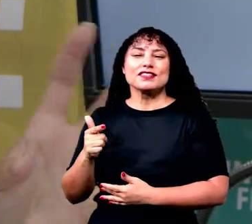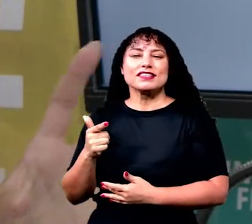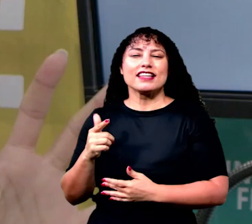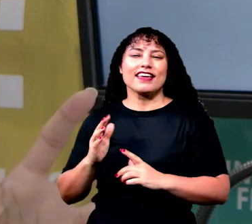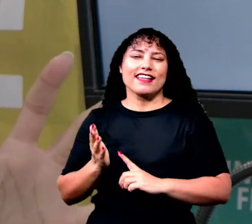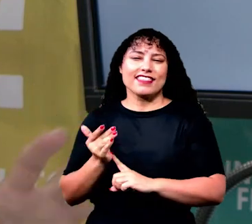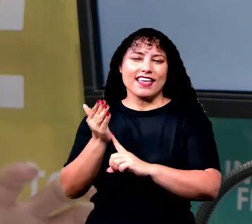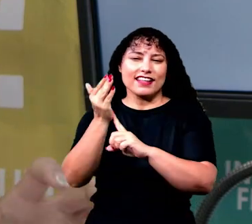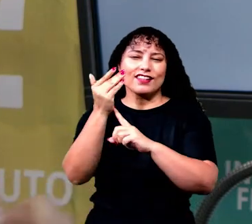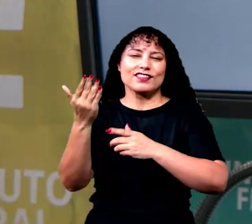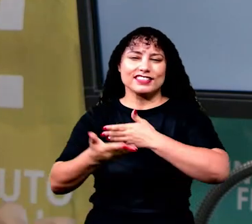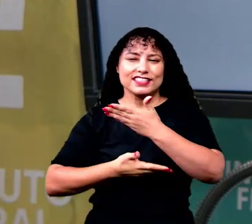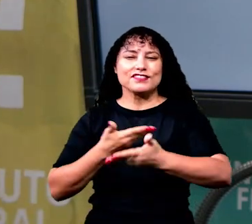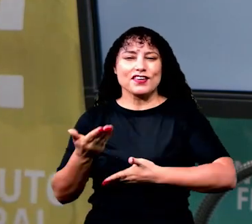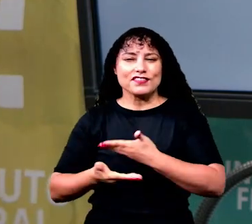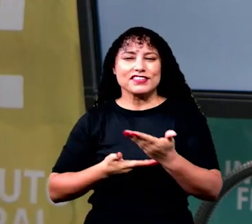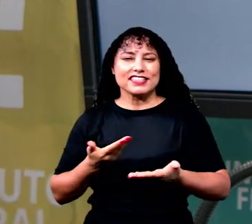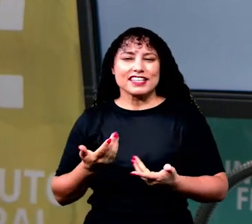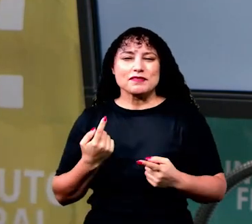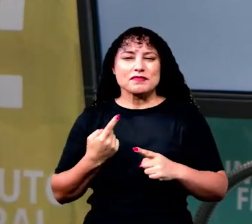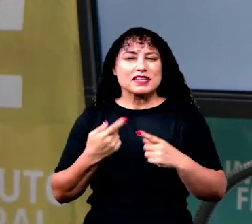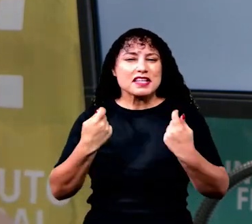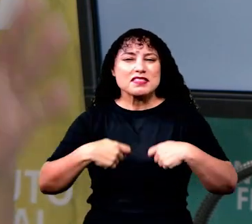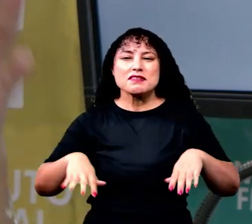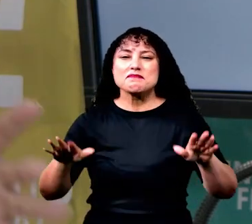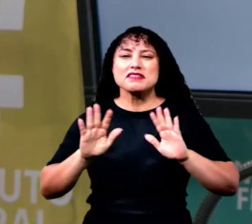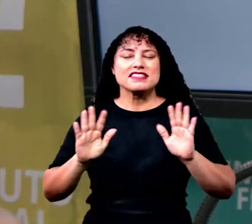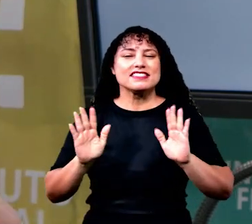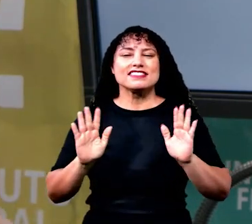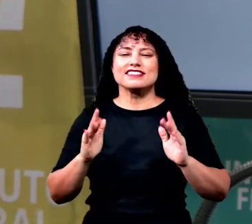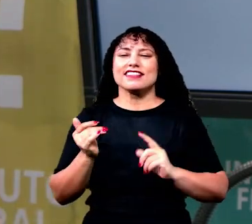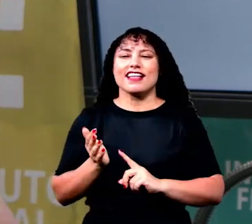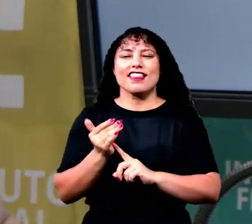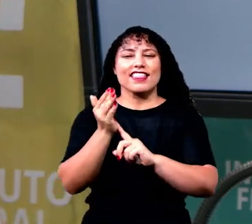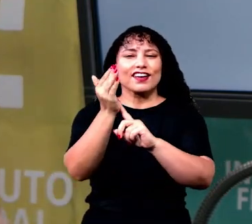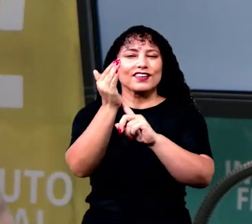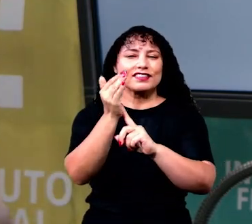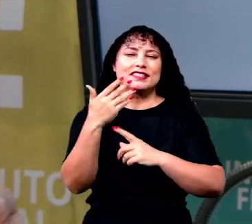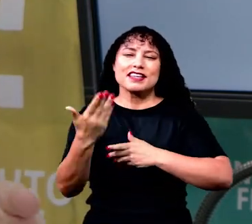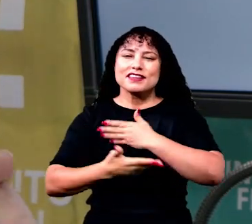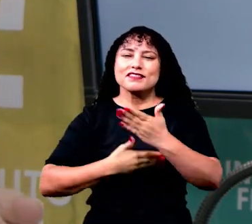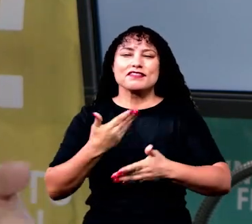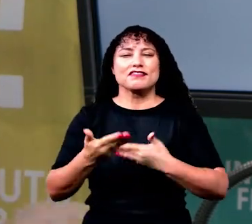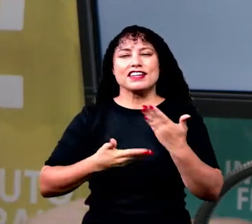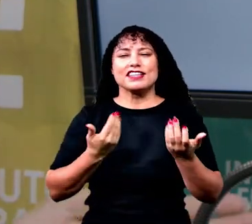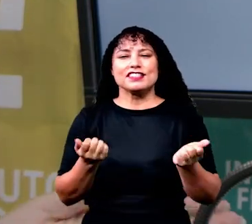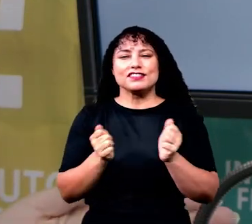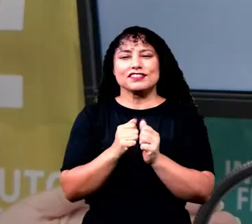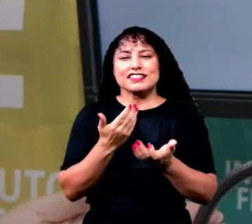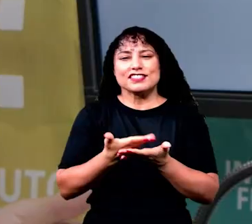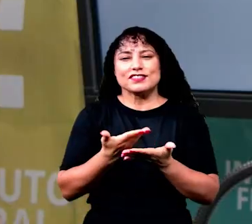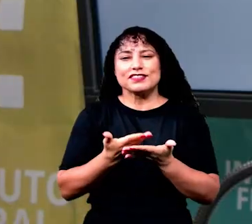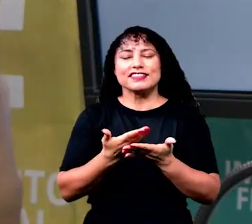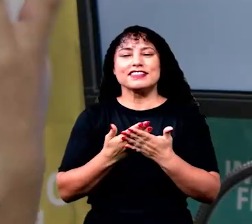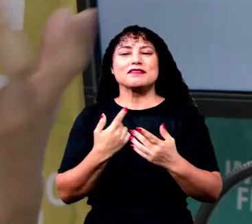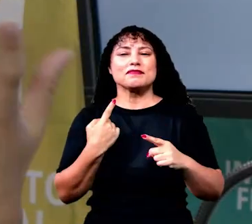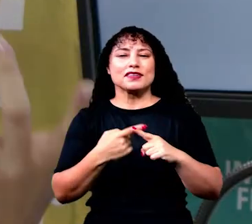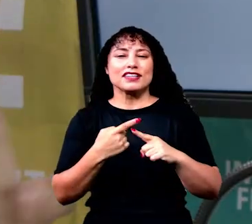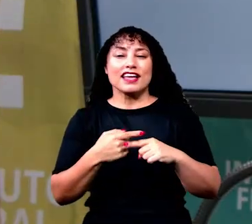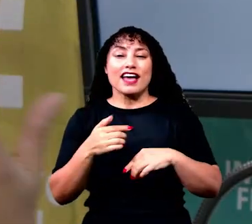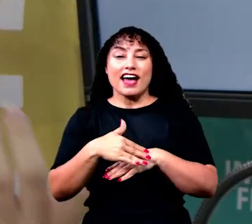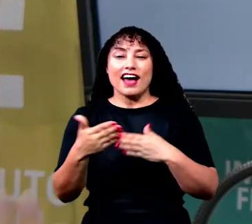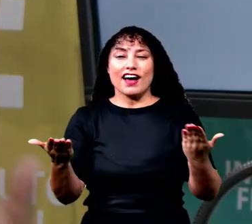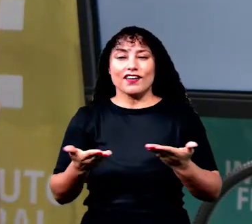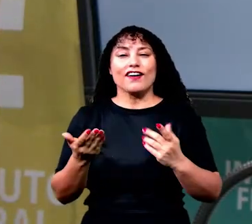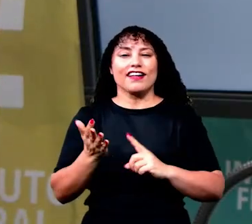que não tenha tanta tecnologia envolvida. Porque você não precisa exatamente da tecnologia para você se envolver no estudo. Porque tem